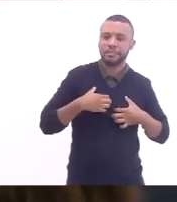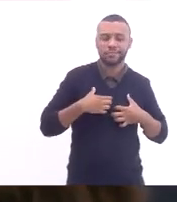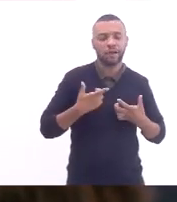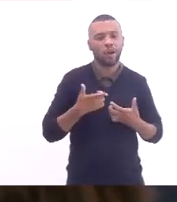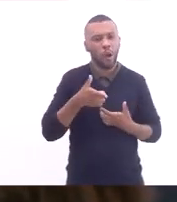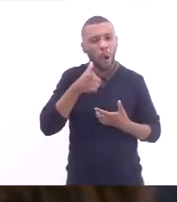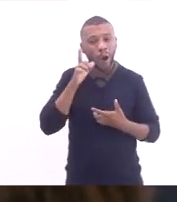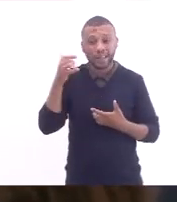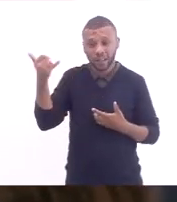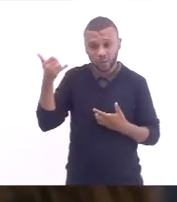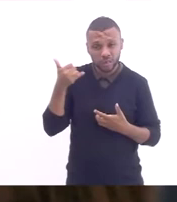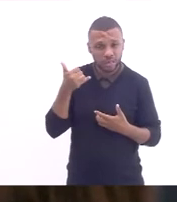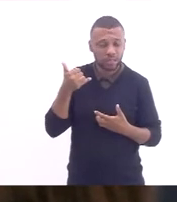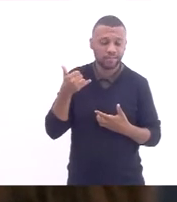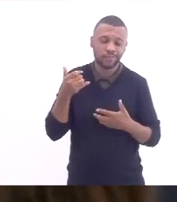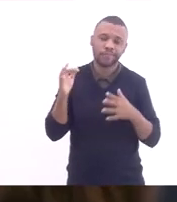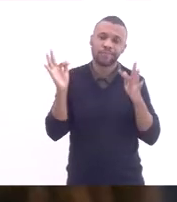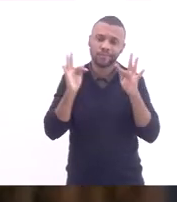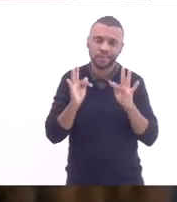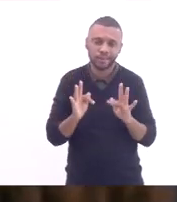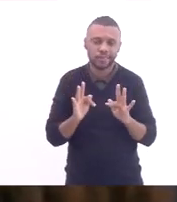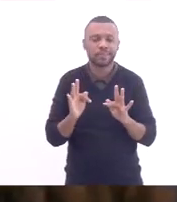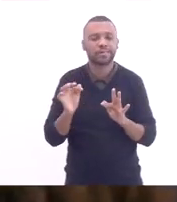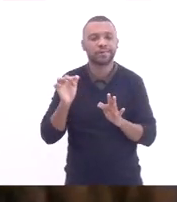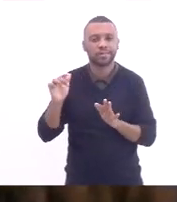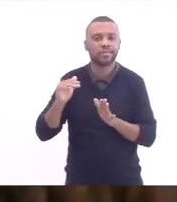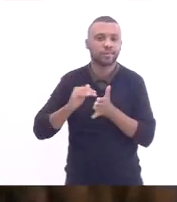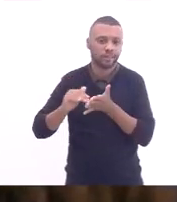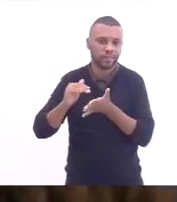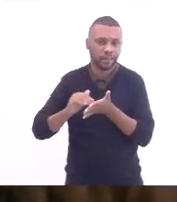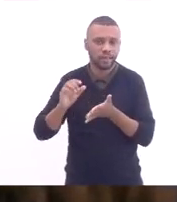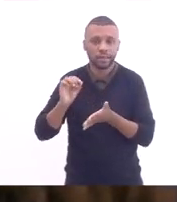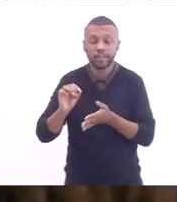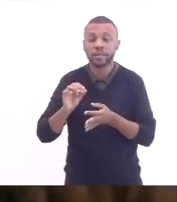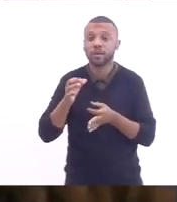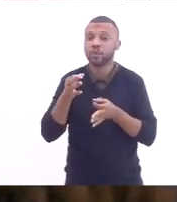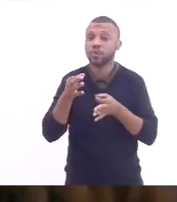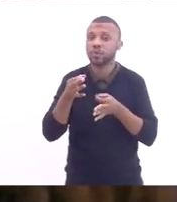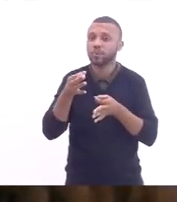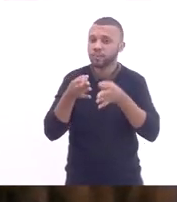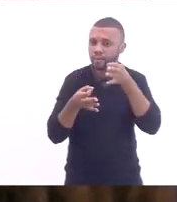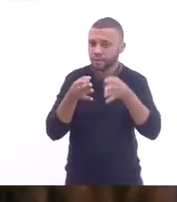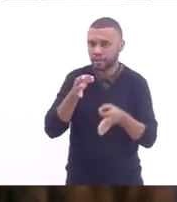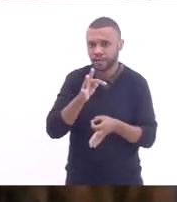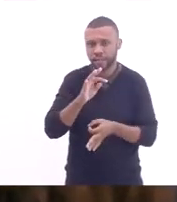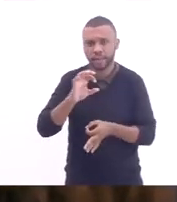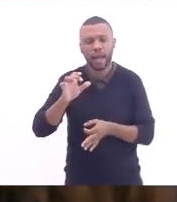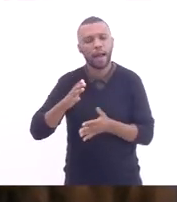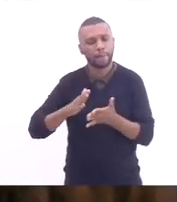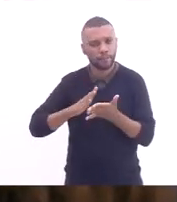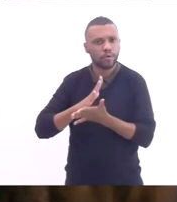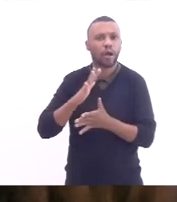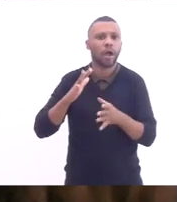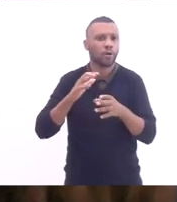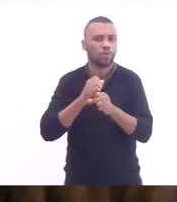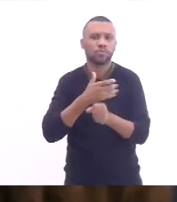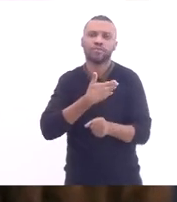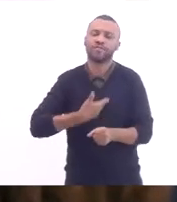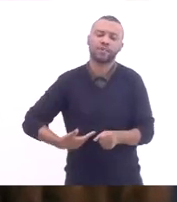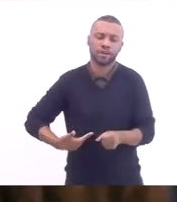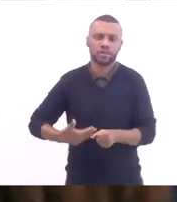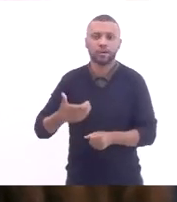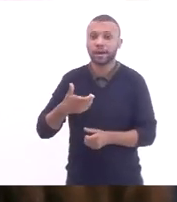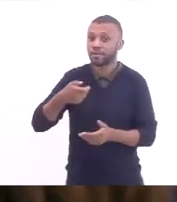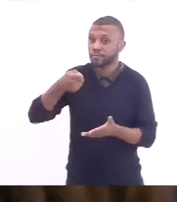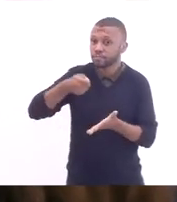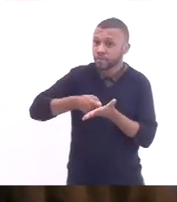notícia do secretário dizendo que o TCE aprovou as contas do governo. Eu faço questão de dizer que